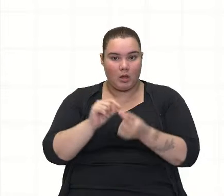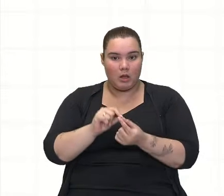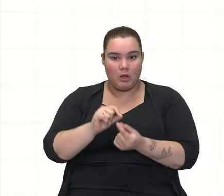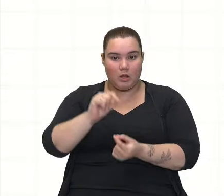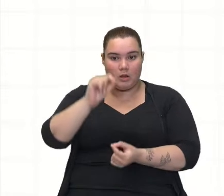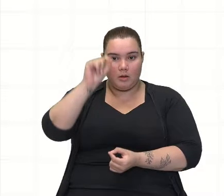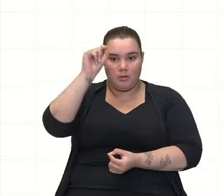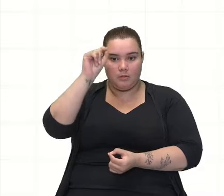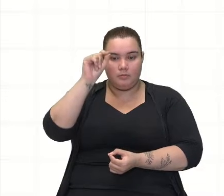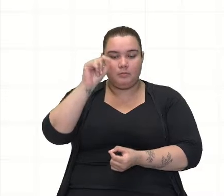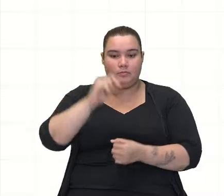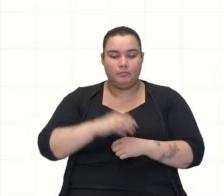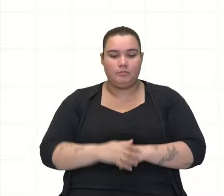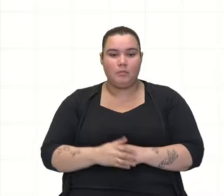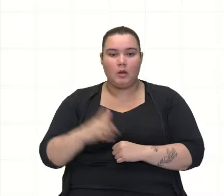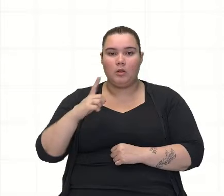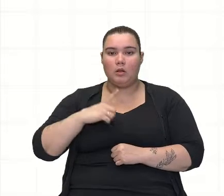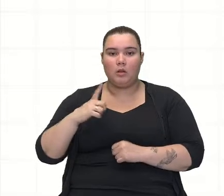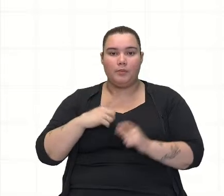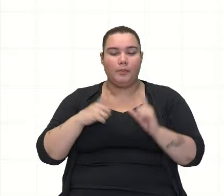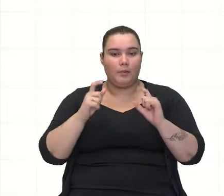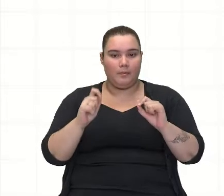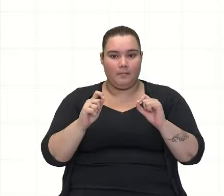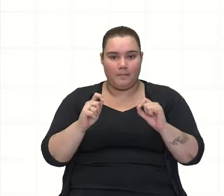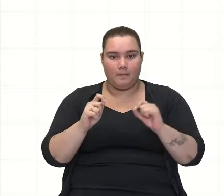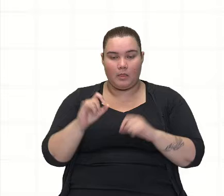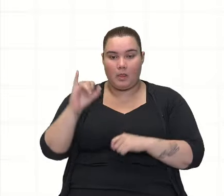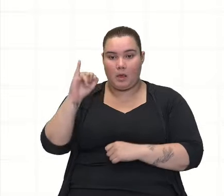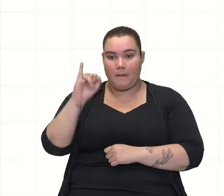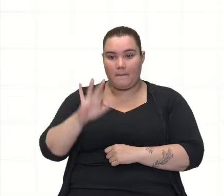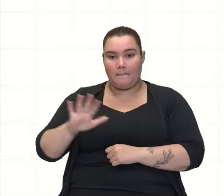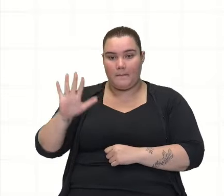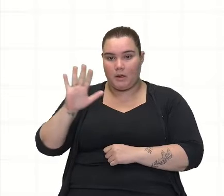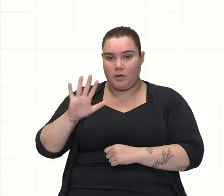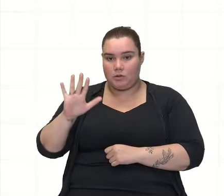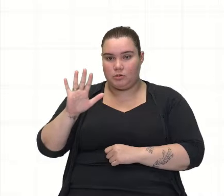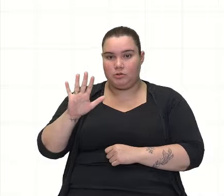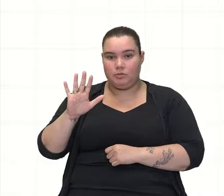E nós temos, então, a imagem,